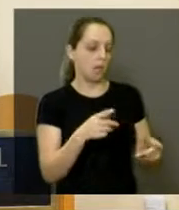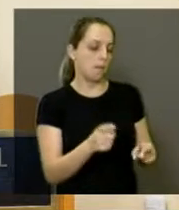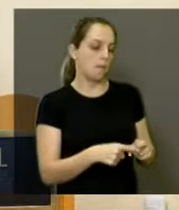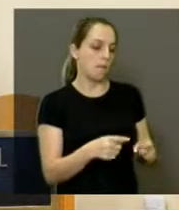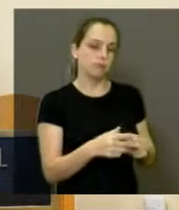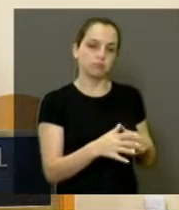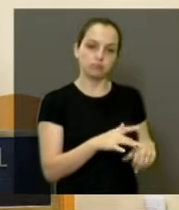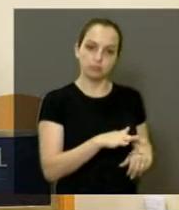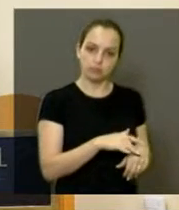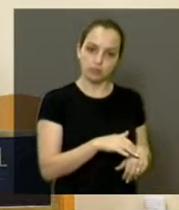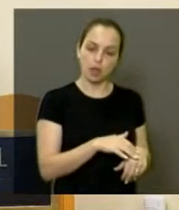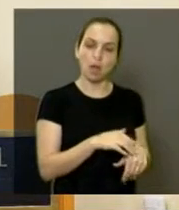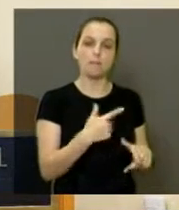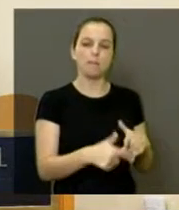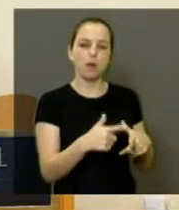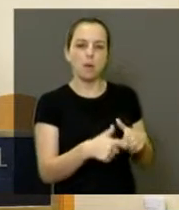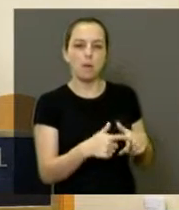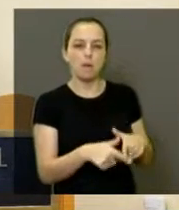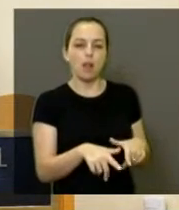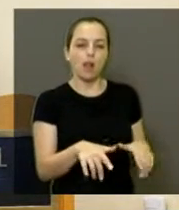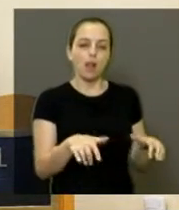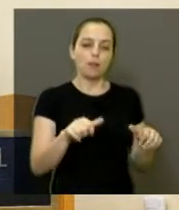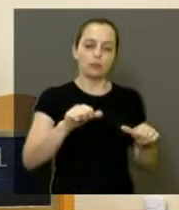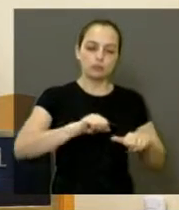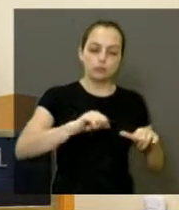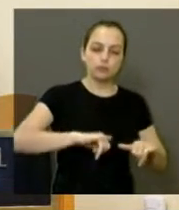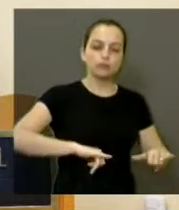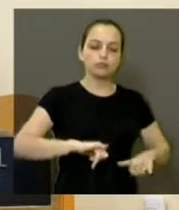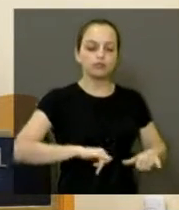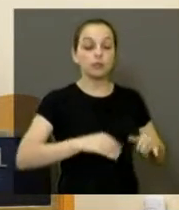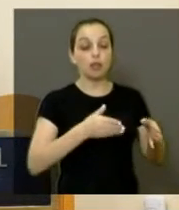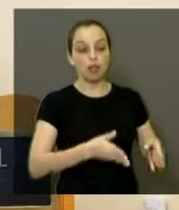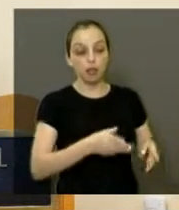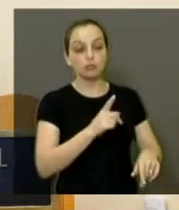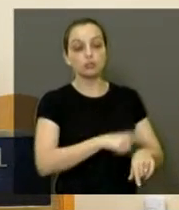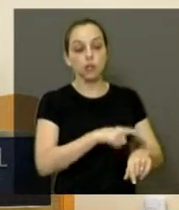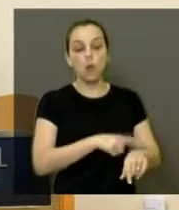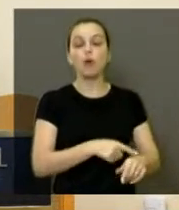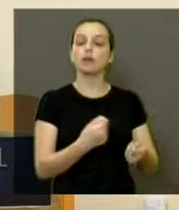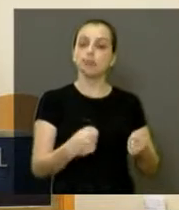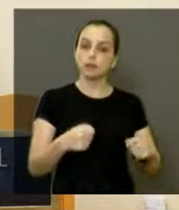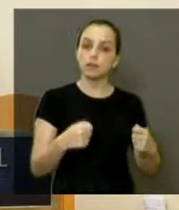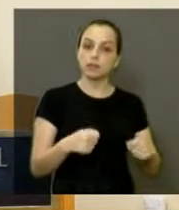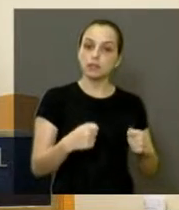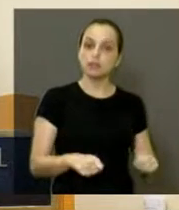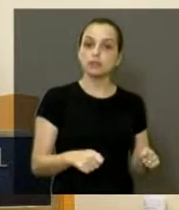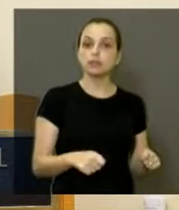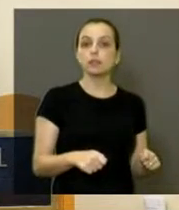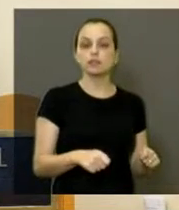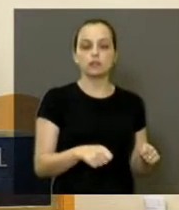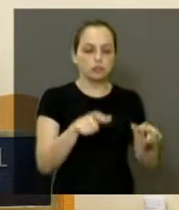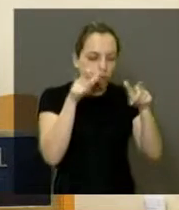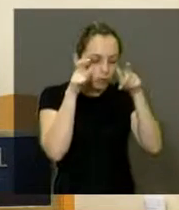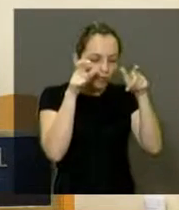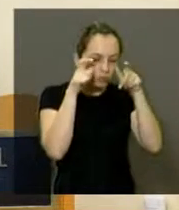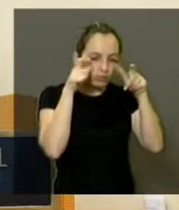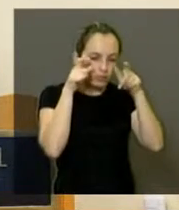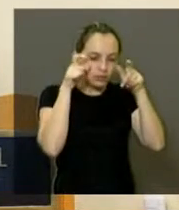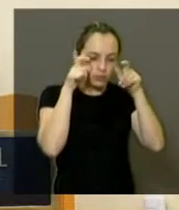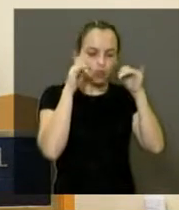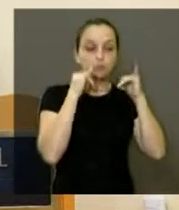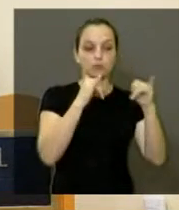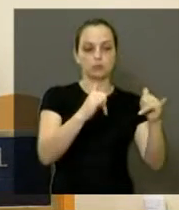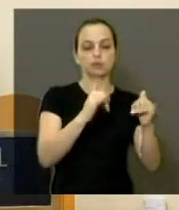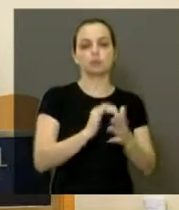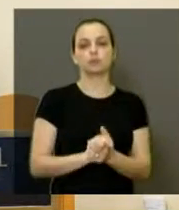gente já está vitimizado, a gente já está... Então, é nessa hora que a gente precisa de mais atenção, mais